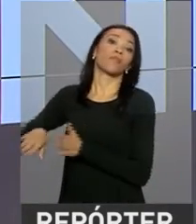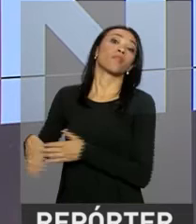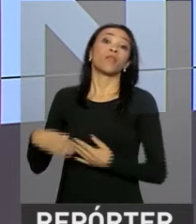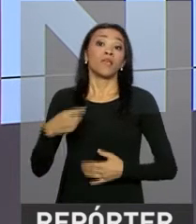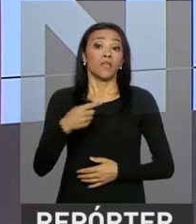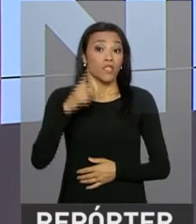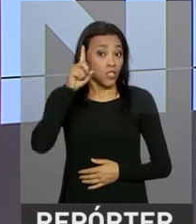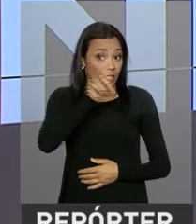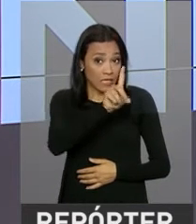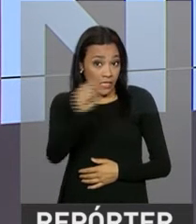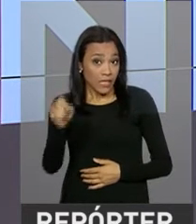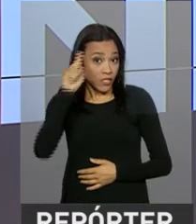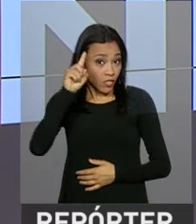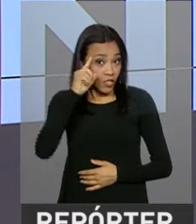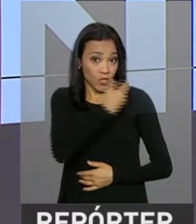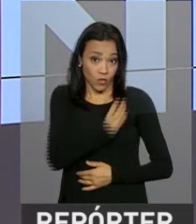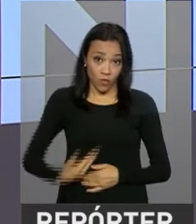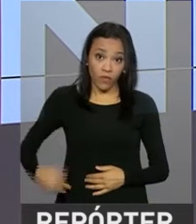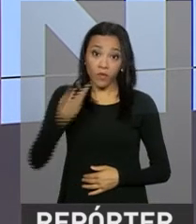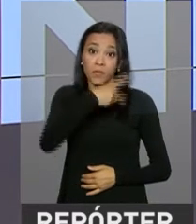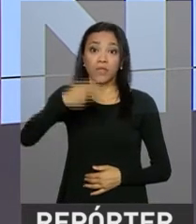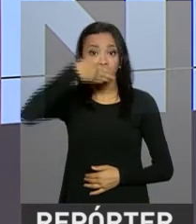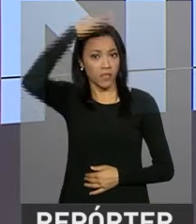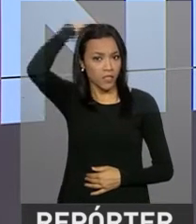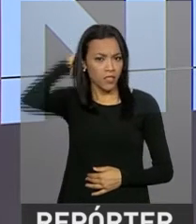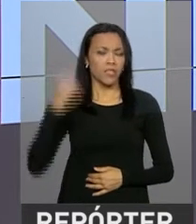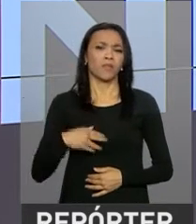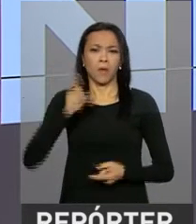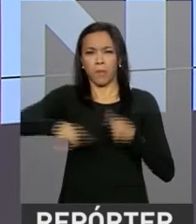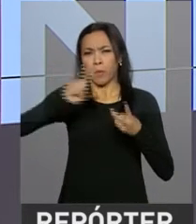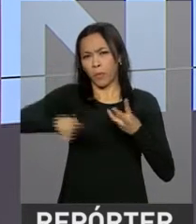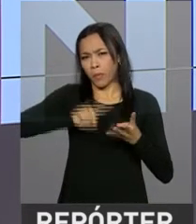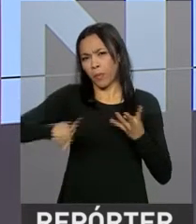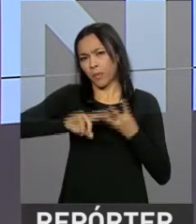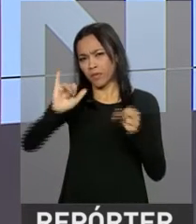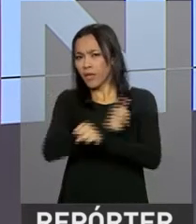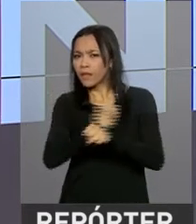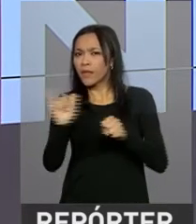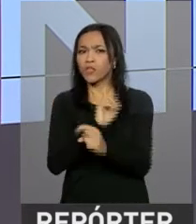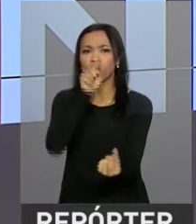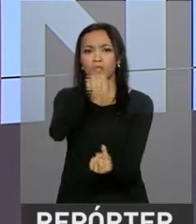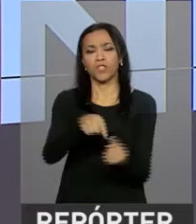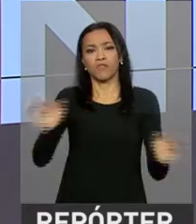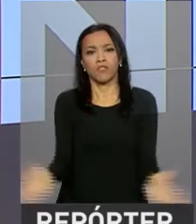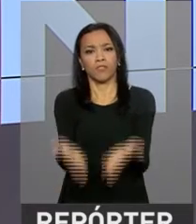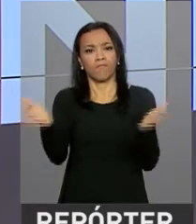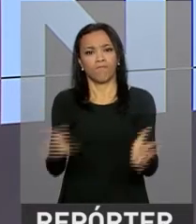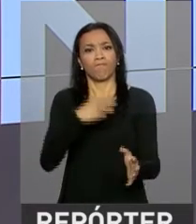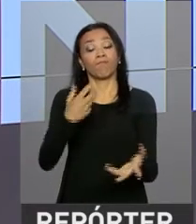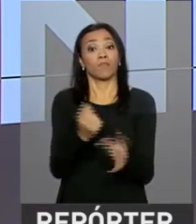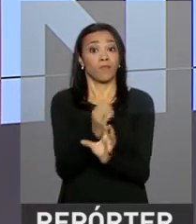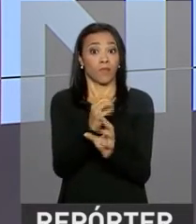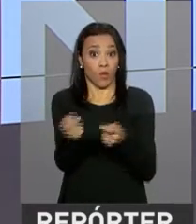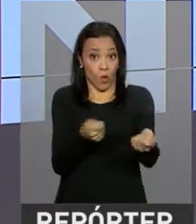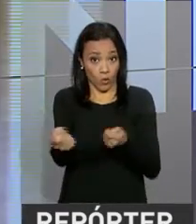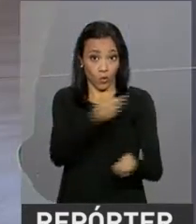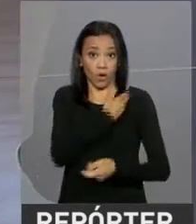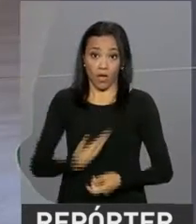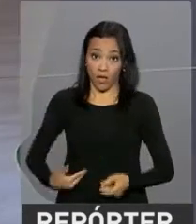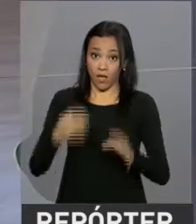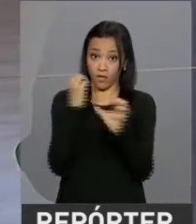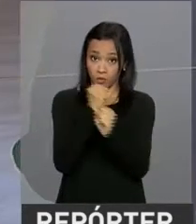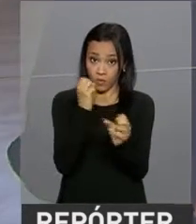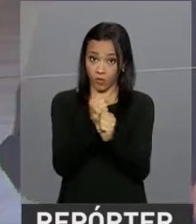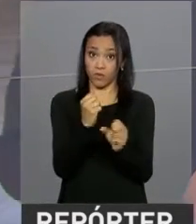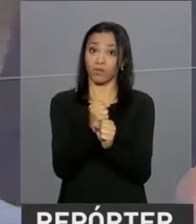de governo, o presidente em exercício, Michel Temer, adotou medidas essenciais para reequilibrar as contas públicas. Vamos ao Palácio do